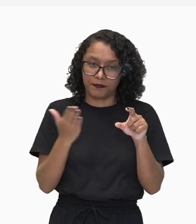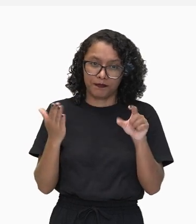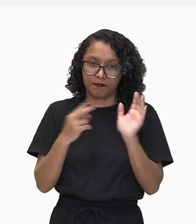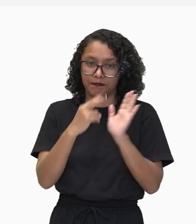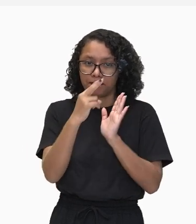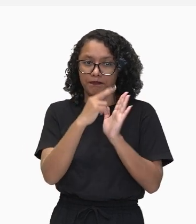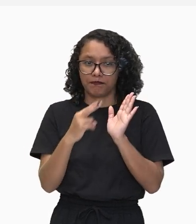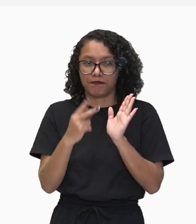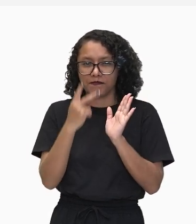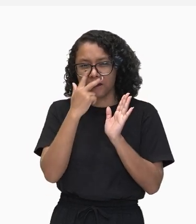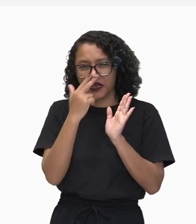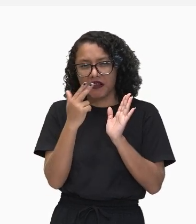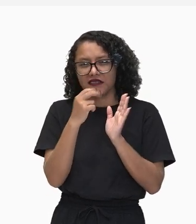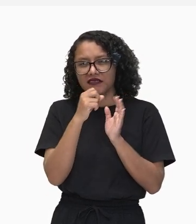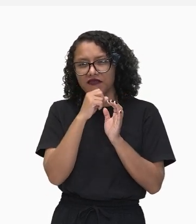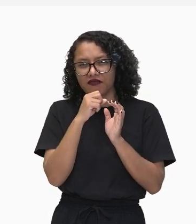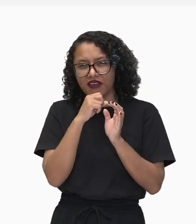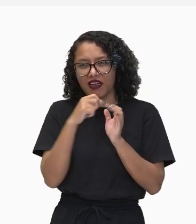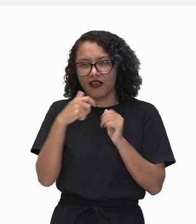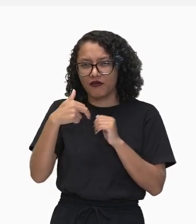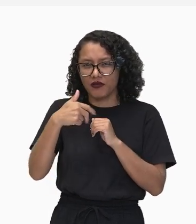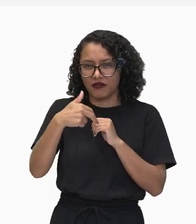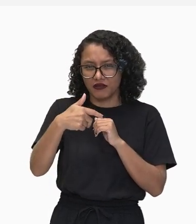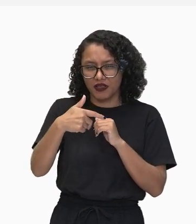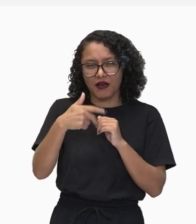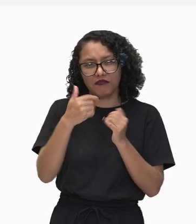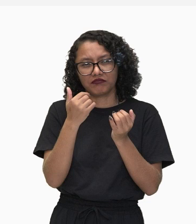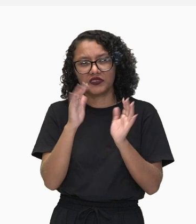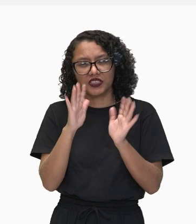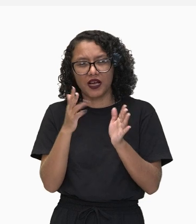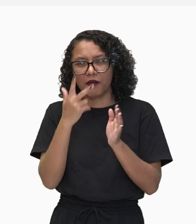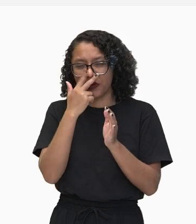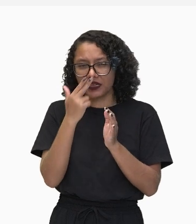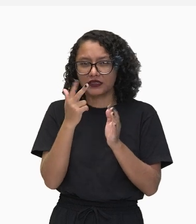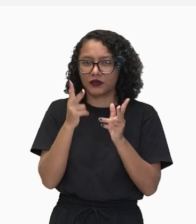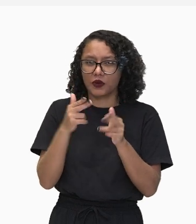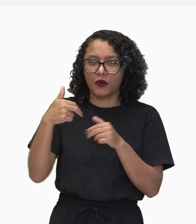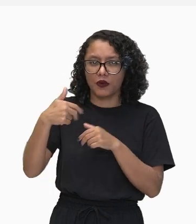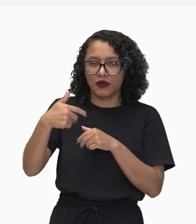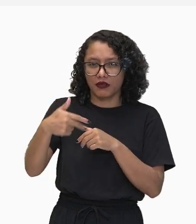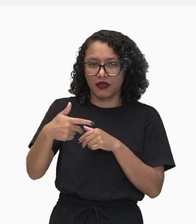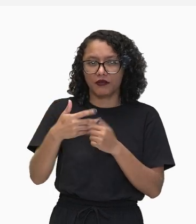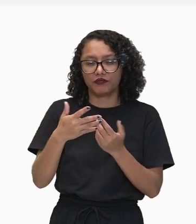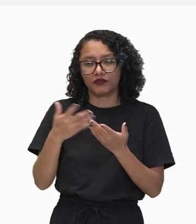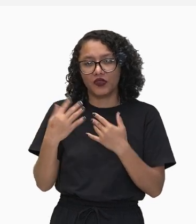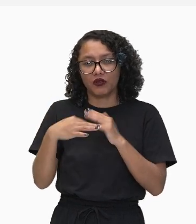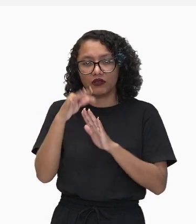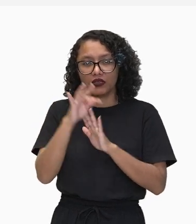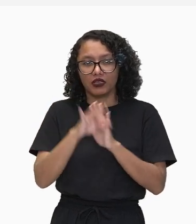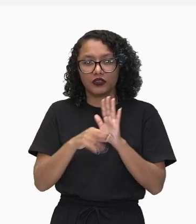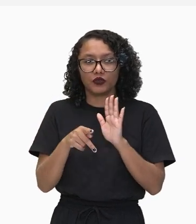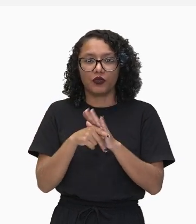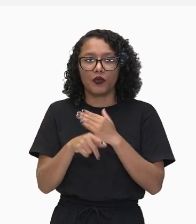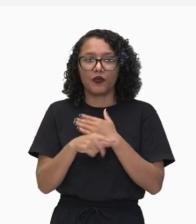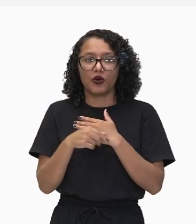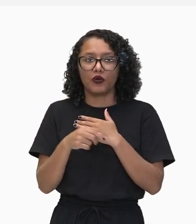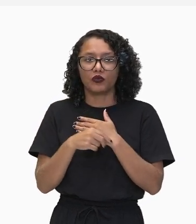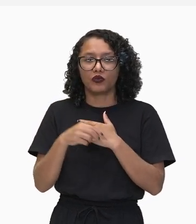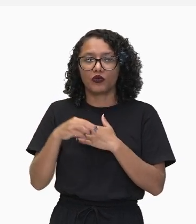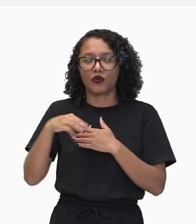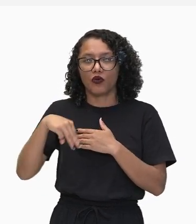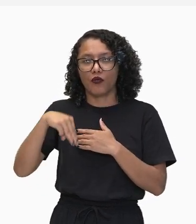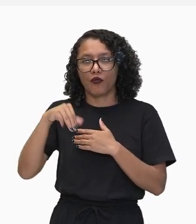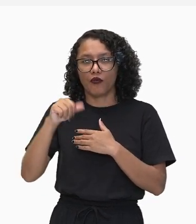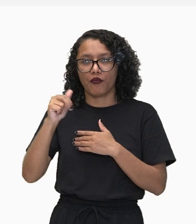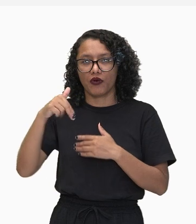pé esses varreios do dizer. Olha só, texto aqui do Manuel Barros,